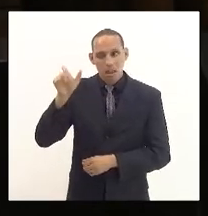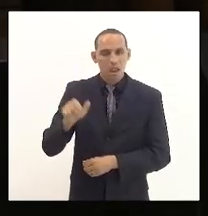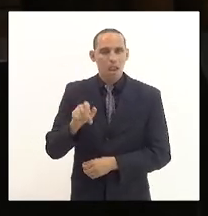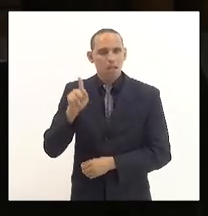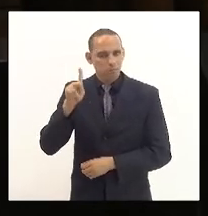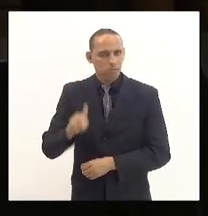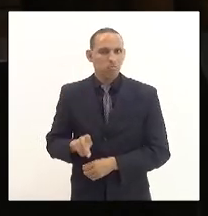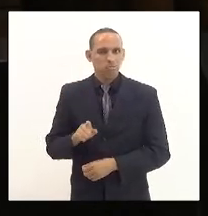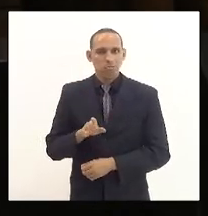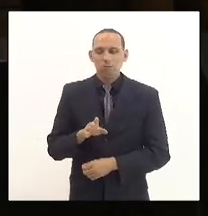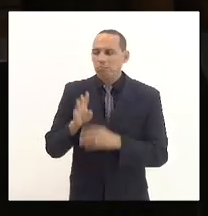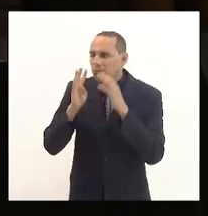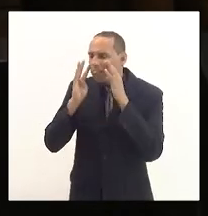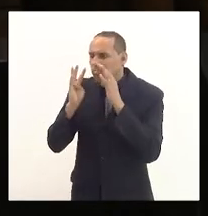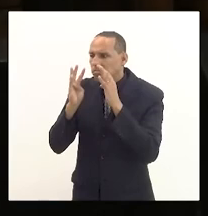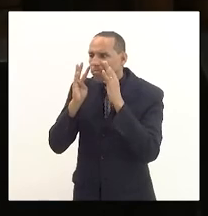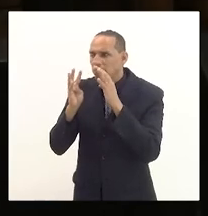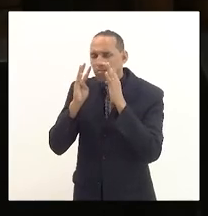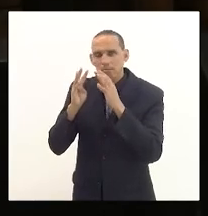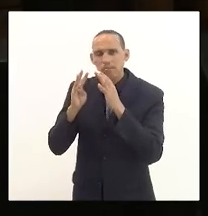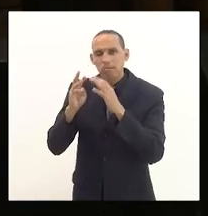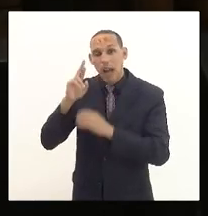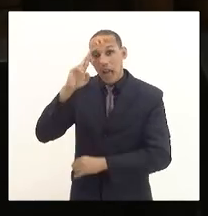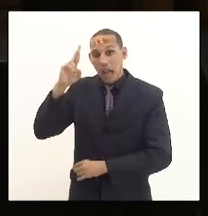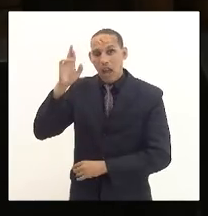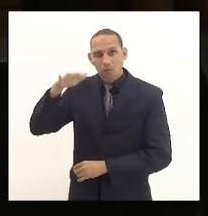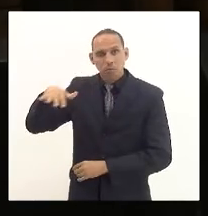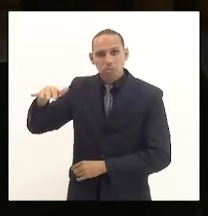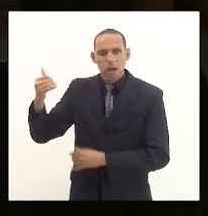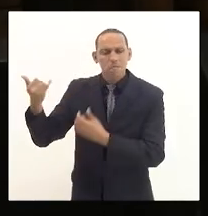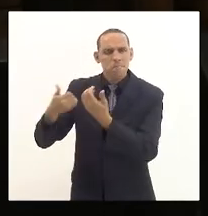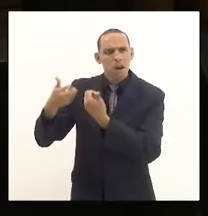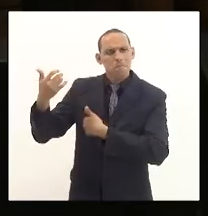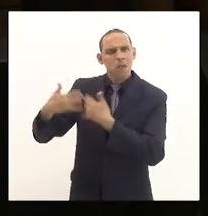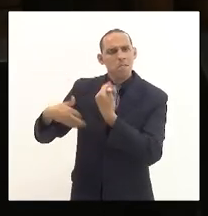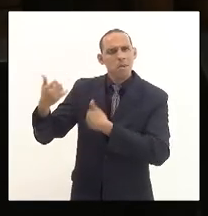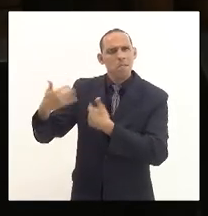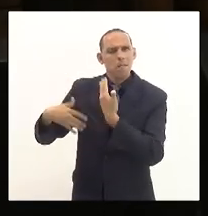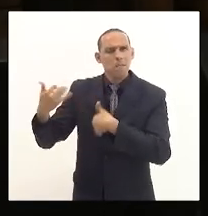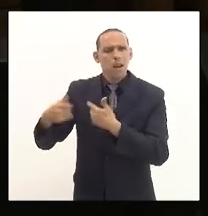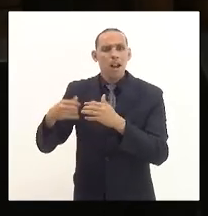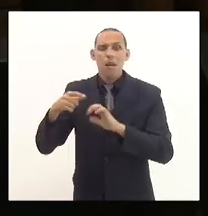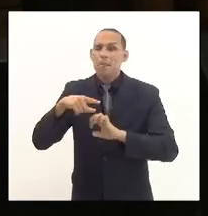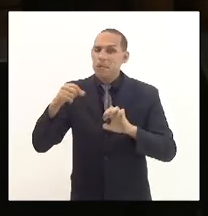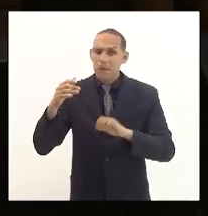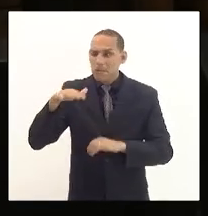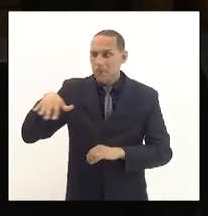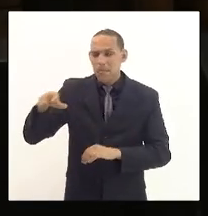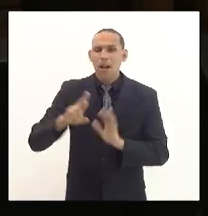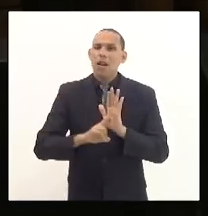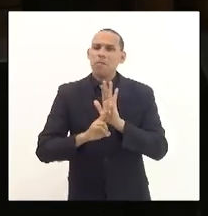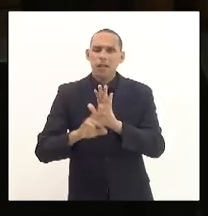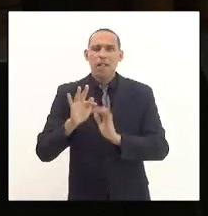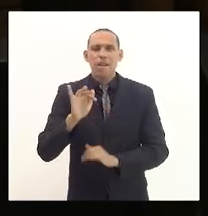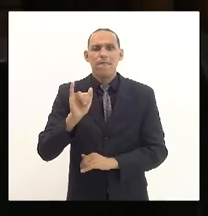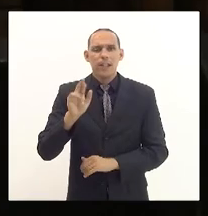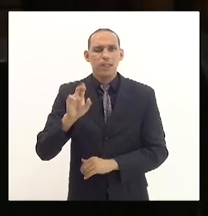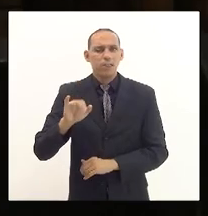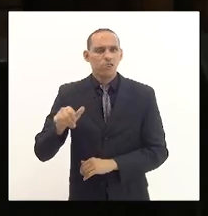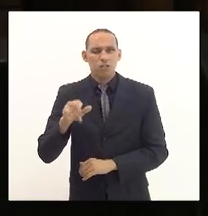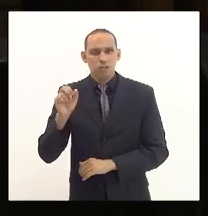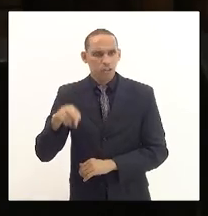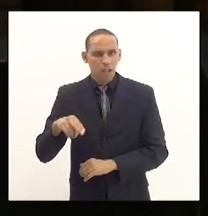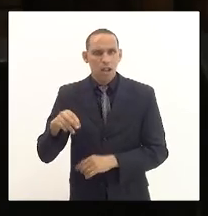também das autoridades locais dos empresários locais representantes da firjan